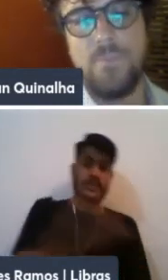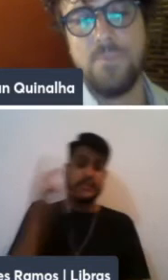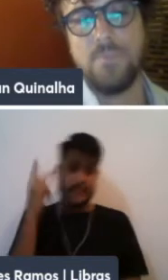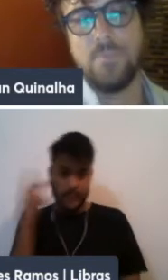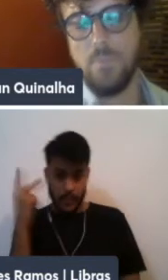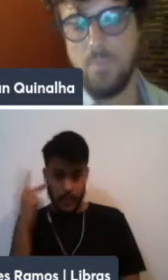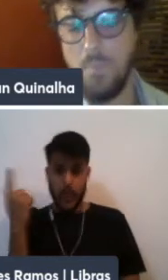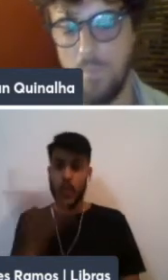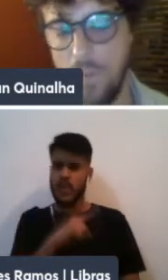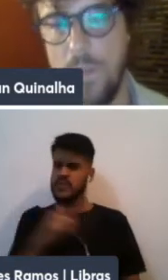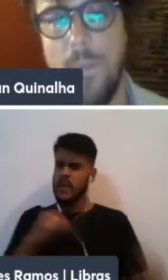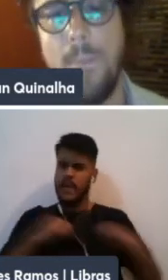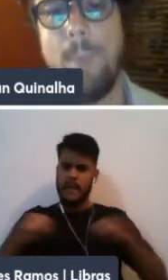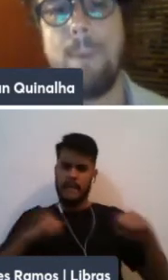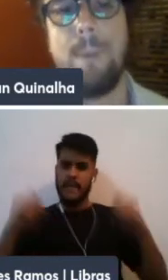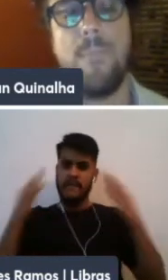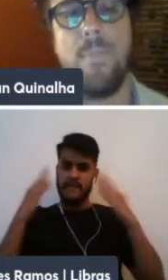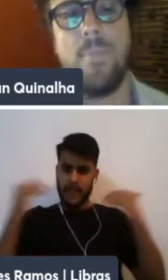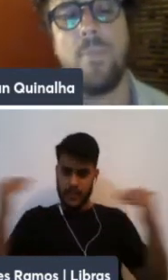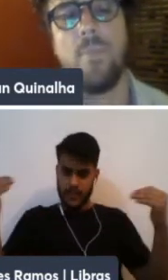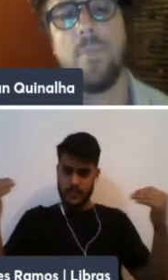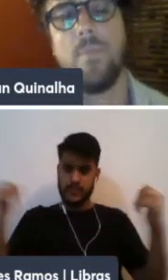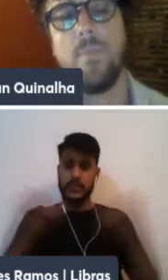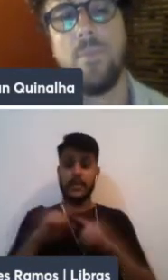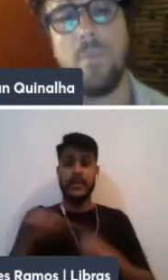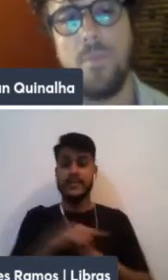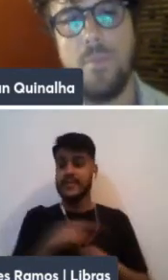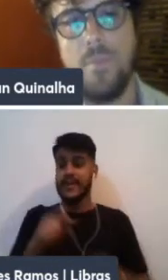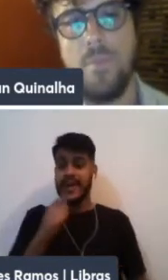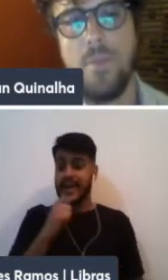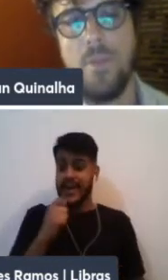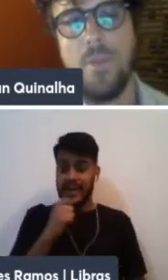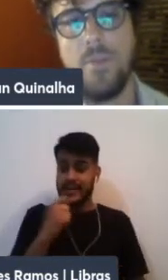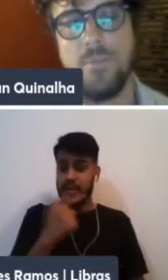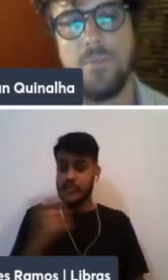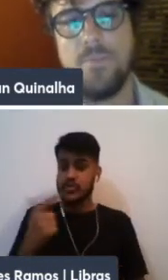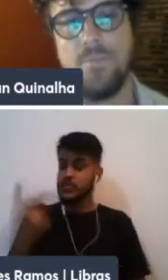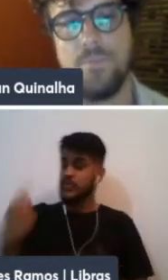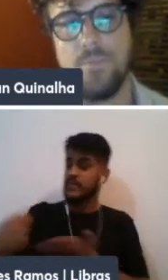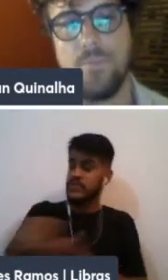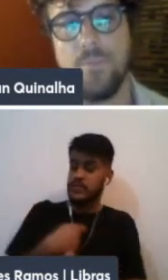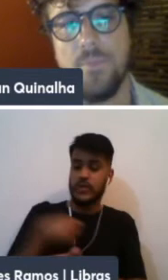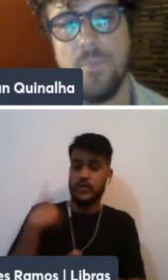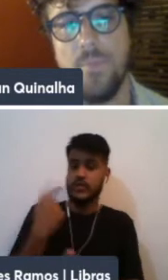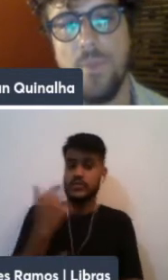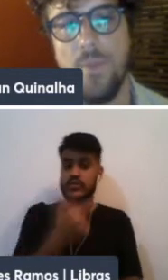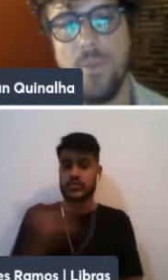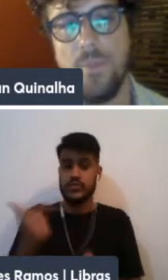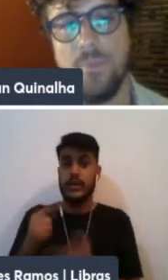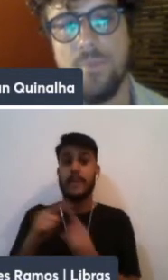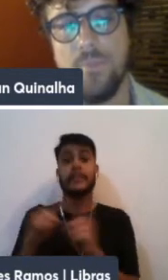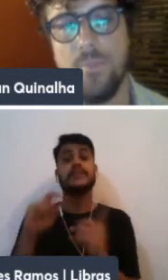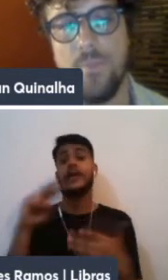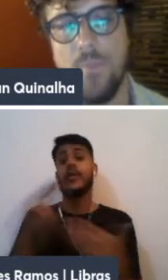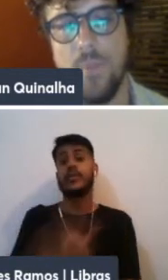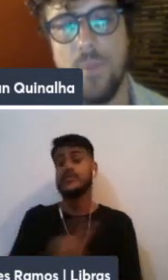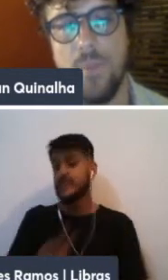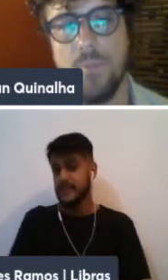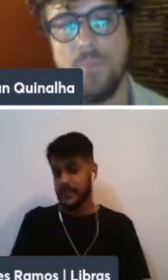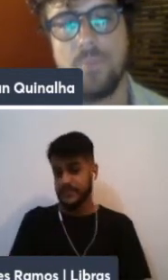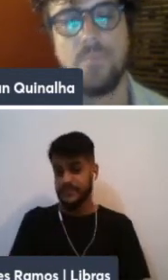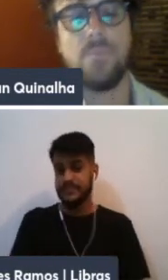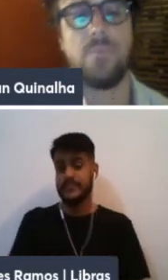e a censura ainda não tinha dado nenhuma investida na gente. Até que